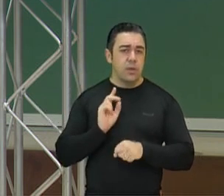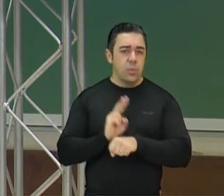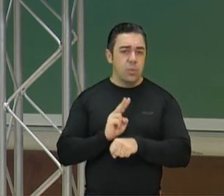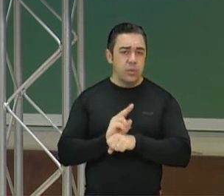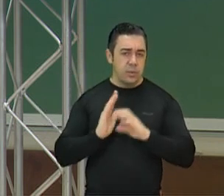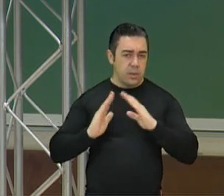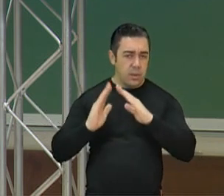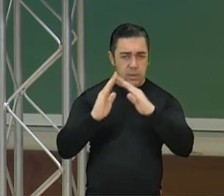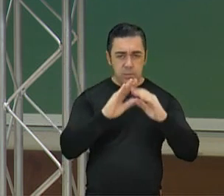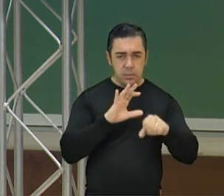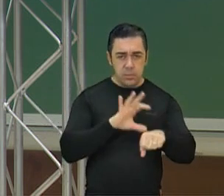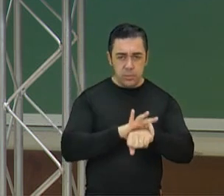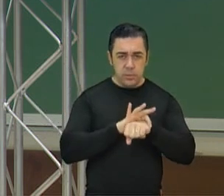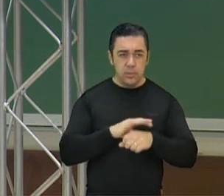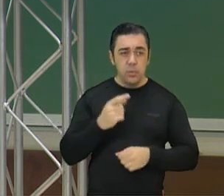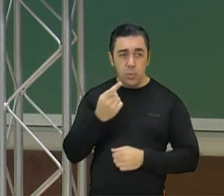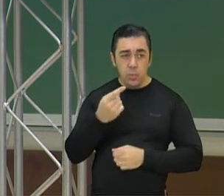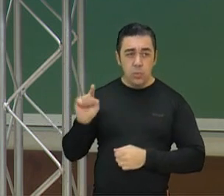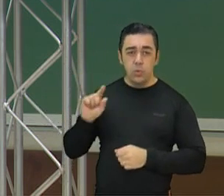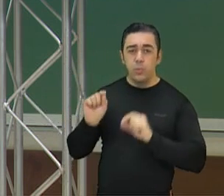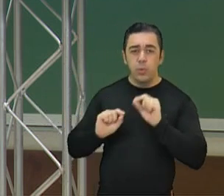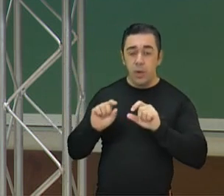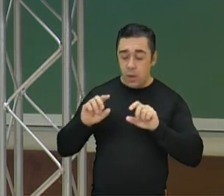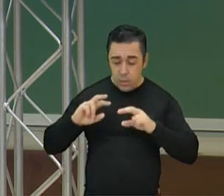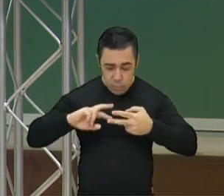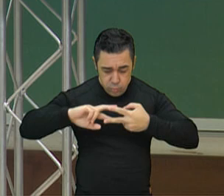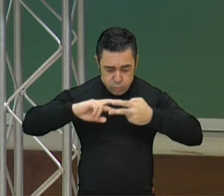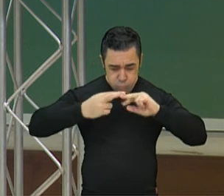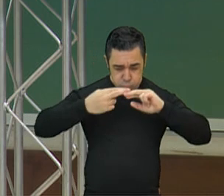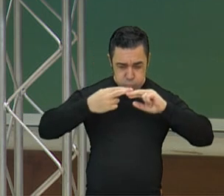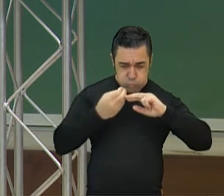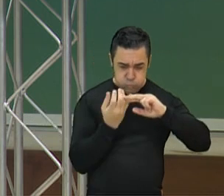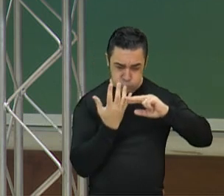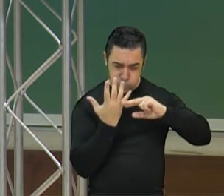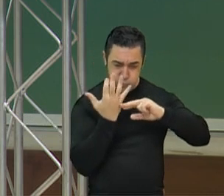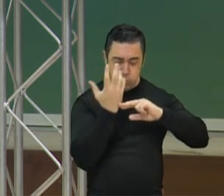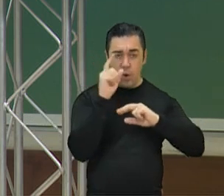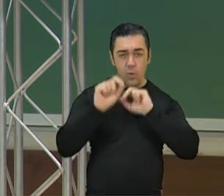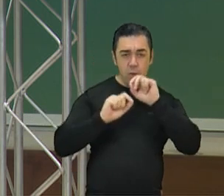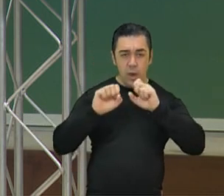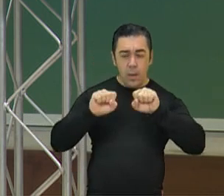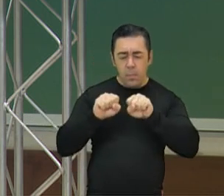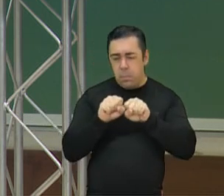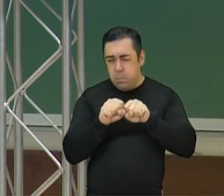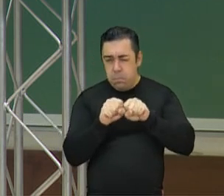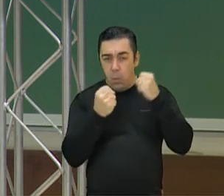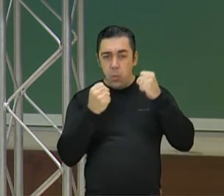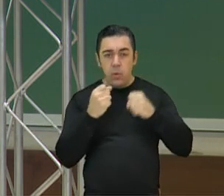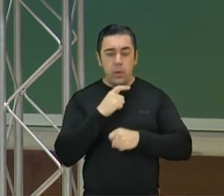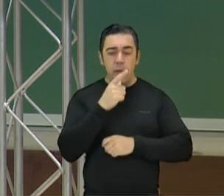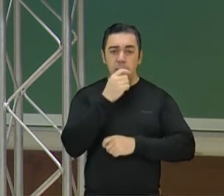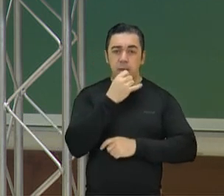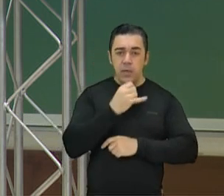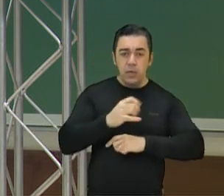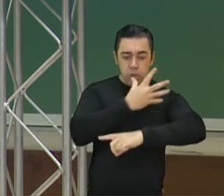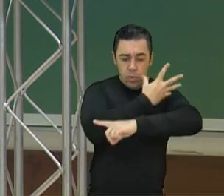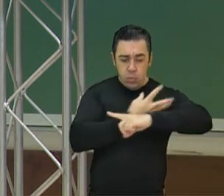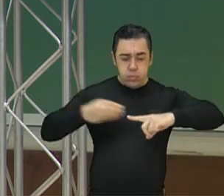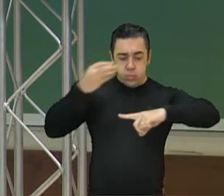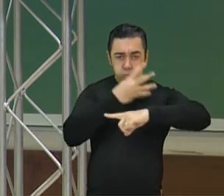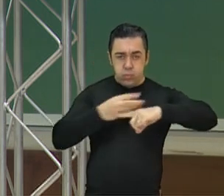E também nós vimos o último aqui, que é o curto-circuito. O curto-circuito é uma sobrecarga de corrente num